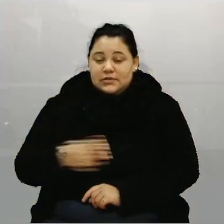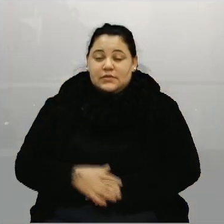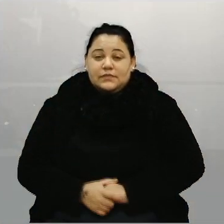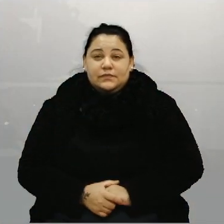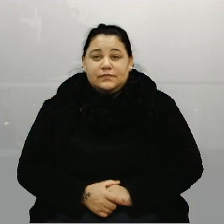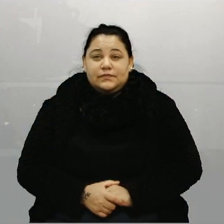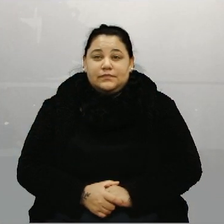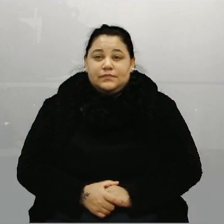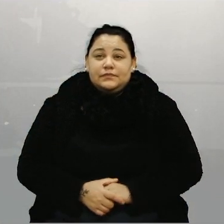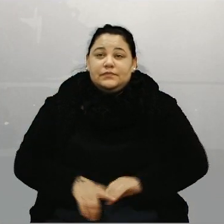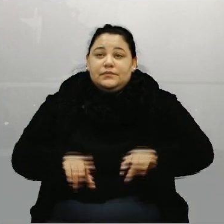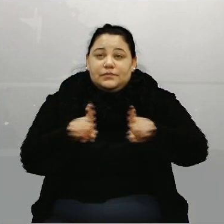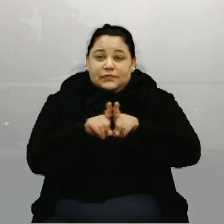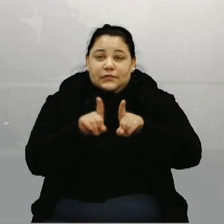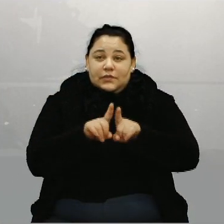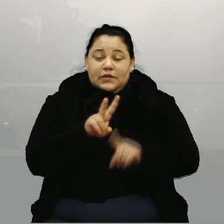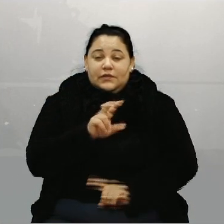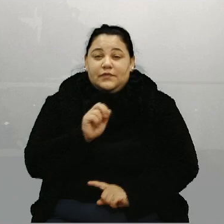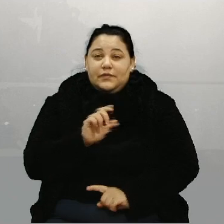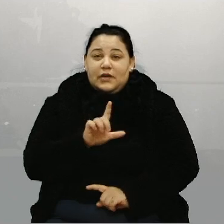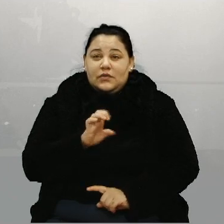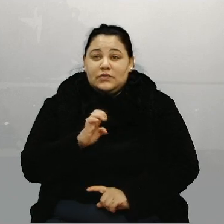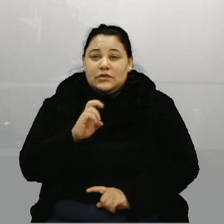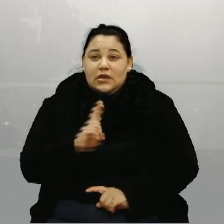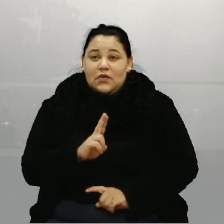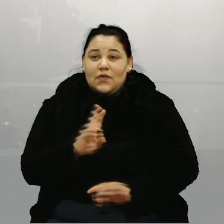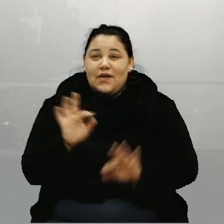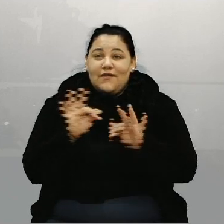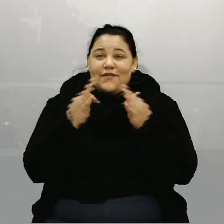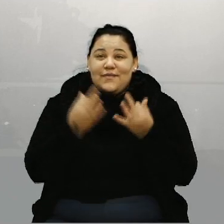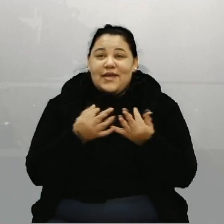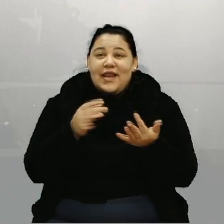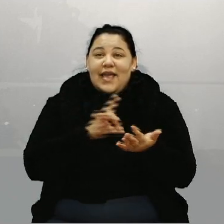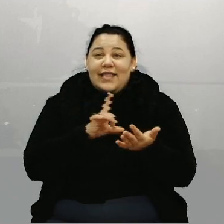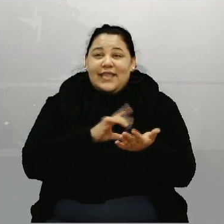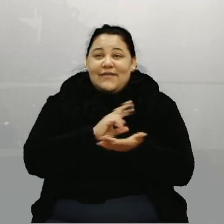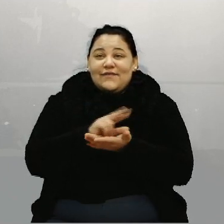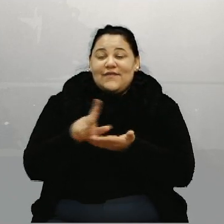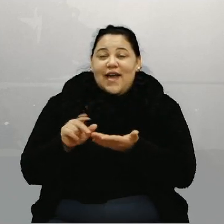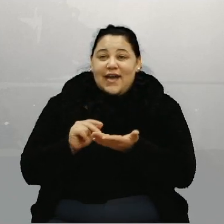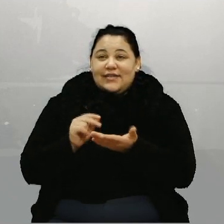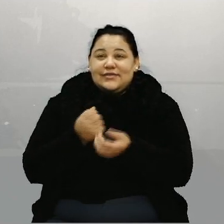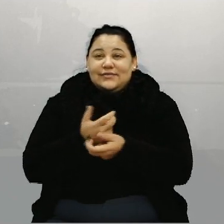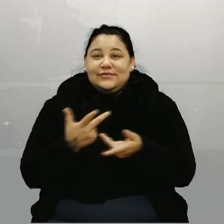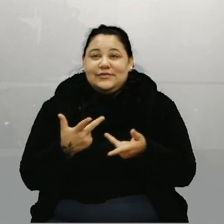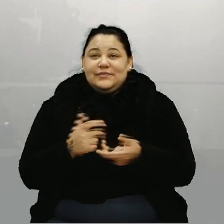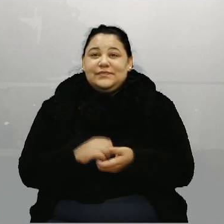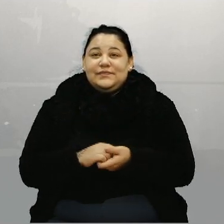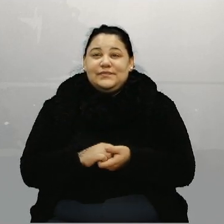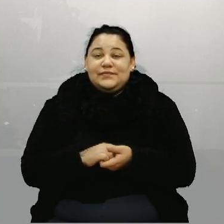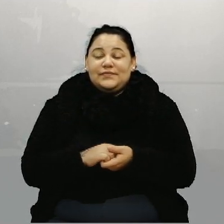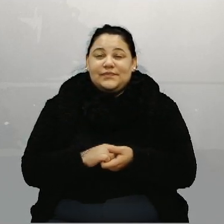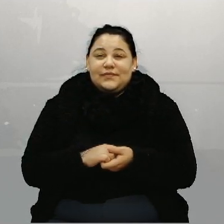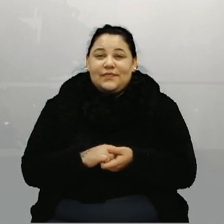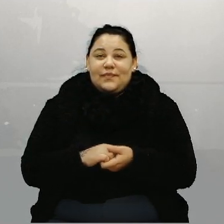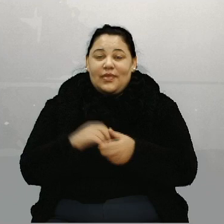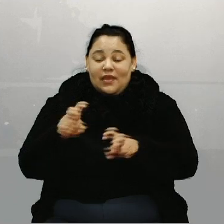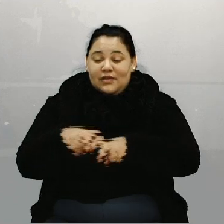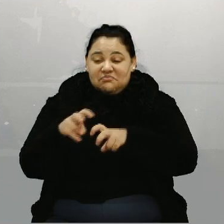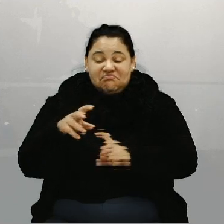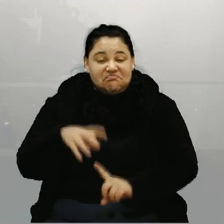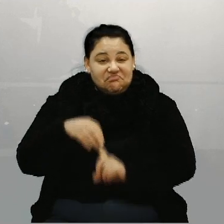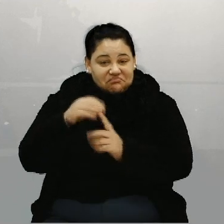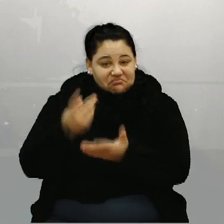Além disso, o Valceu e sua família colecionam diversas distinções, como Agricultor de Destaque de